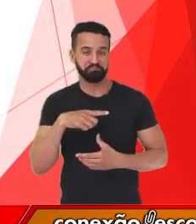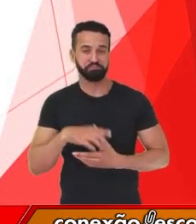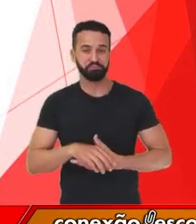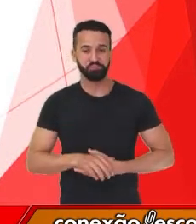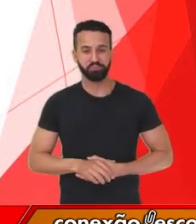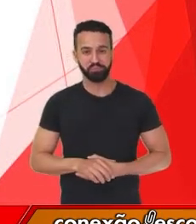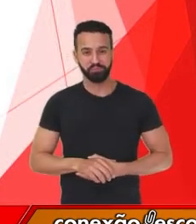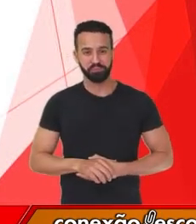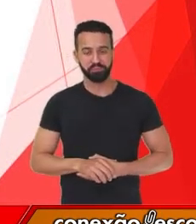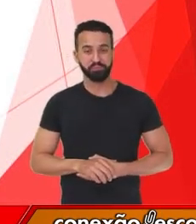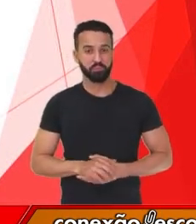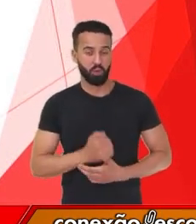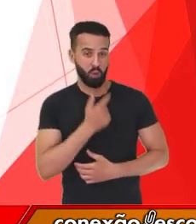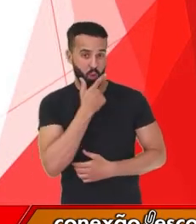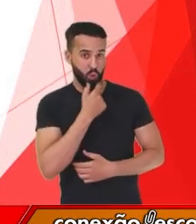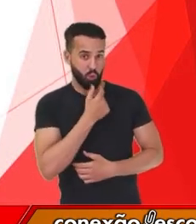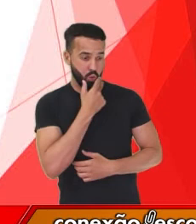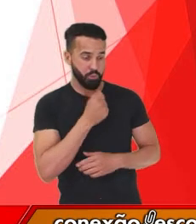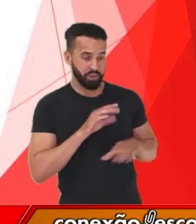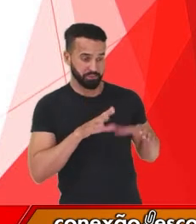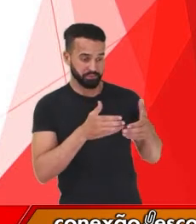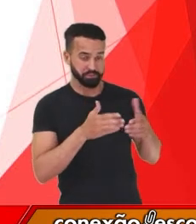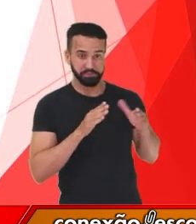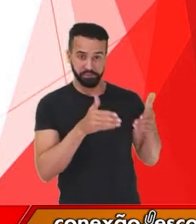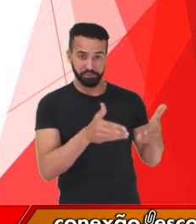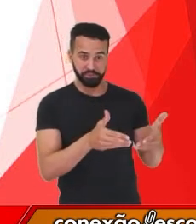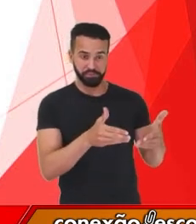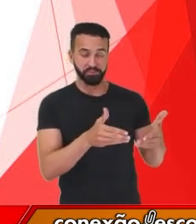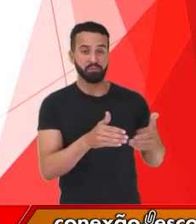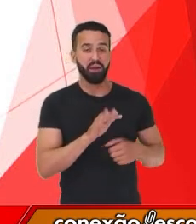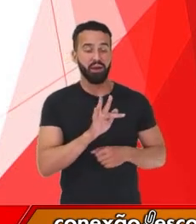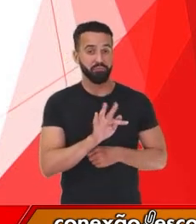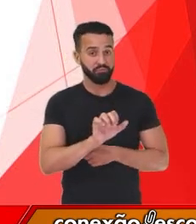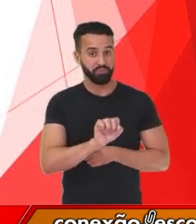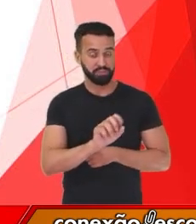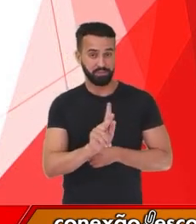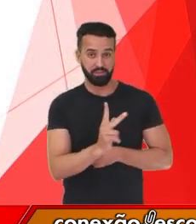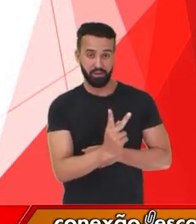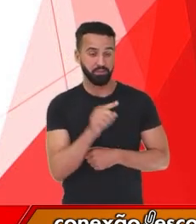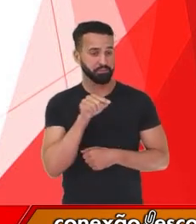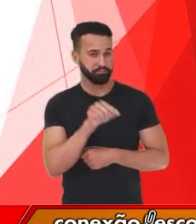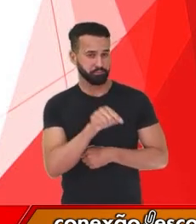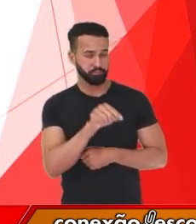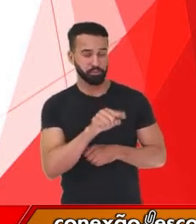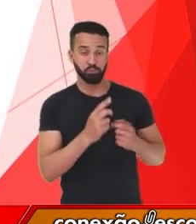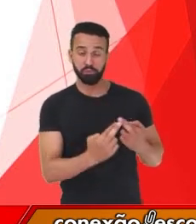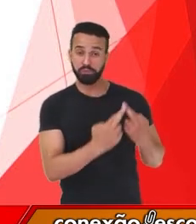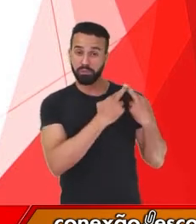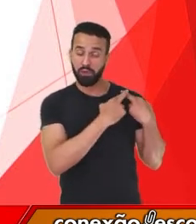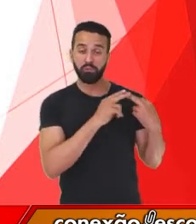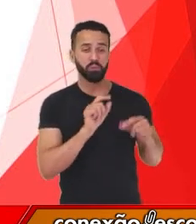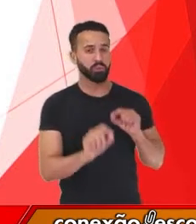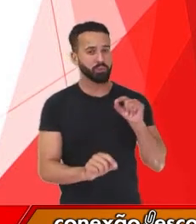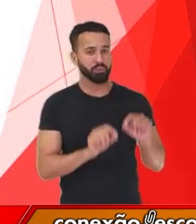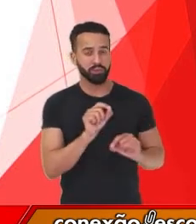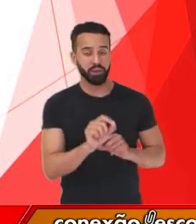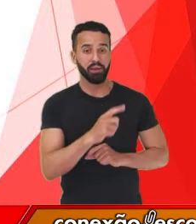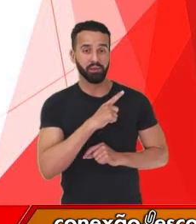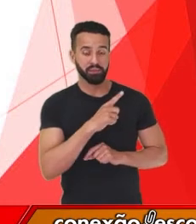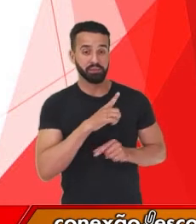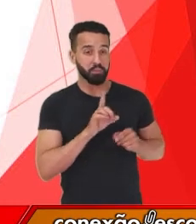Em relação aos garotos, esse hormônio, chamado FSH, vai ser responsável pela fabricação